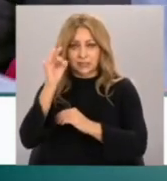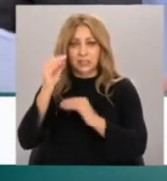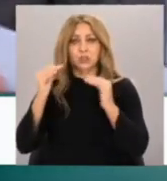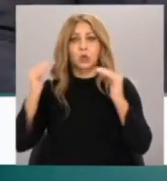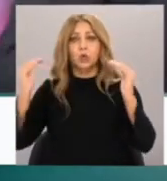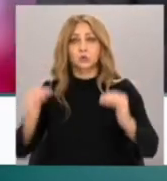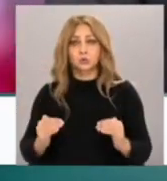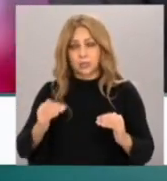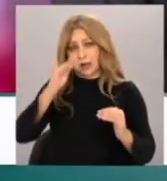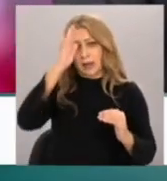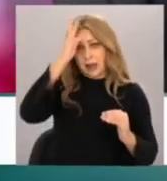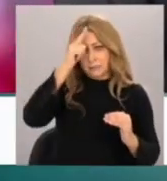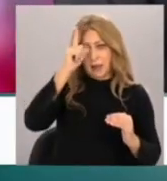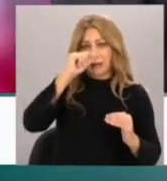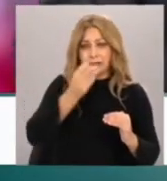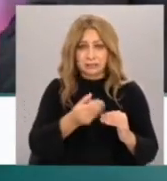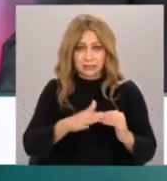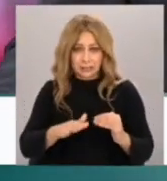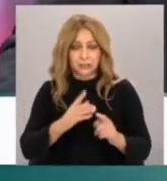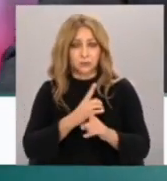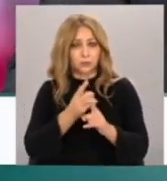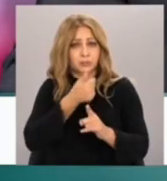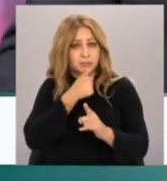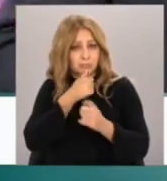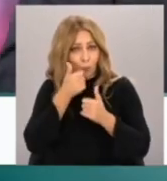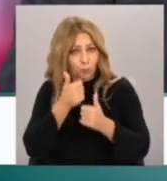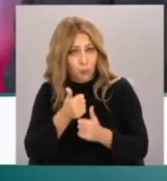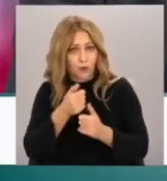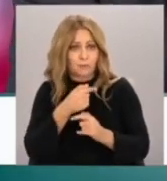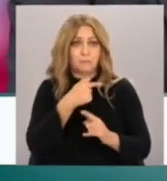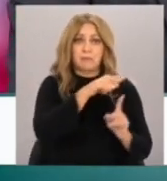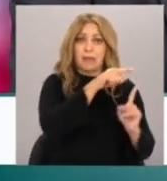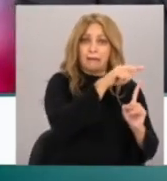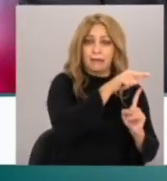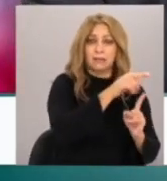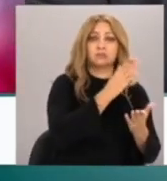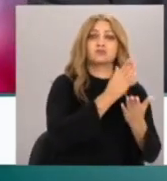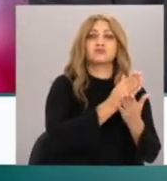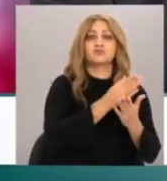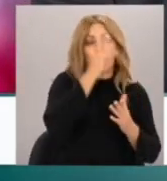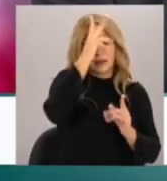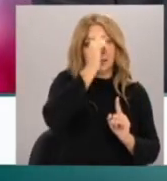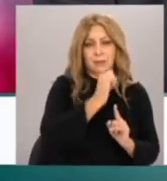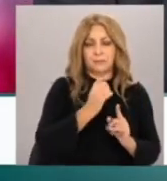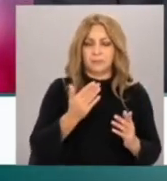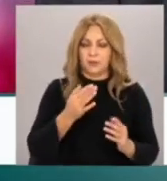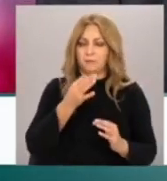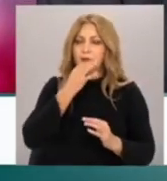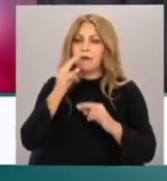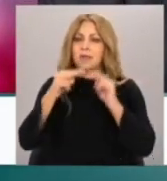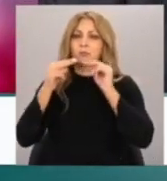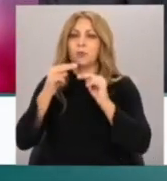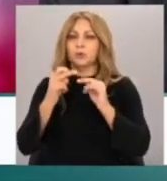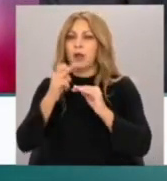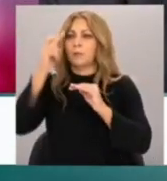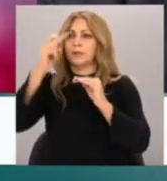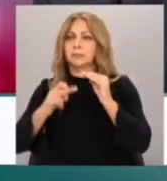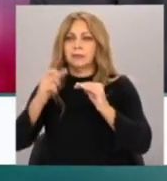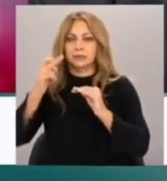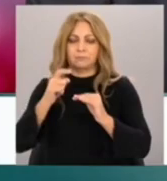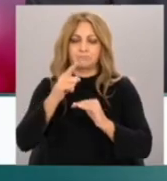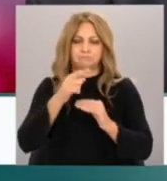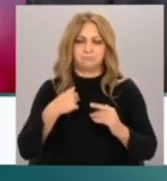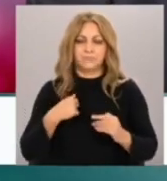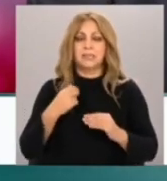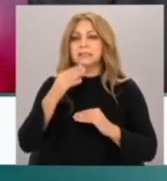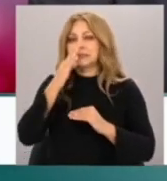são de que são boas medidas bastante quando se fala de impostos não se pode falar só daquilo que aumente anualmente tem que se falar daquilo que uma baixa de